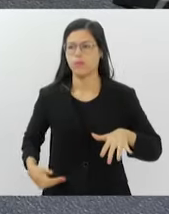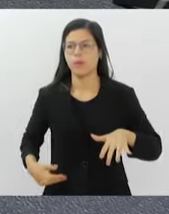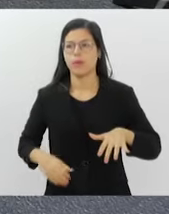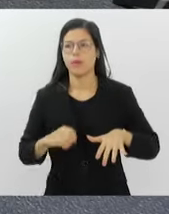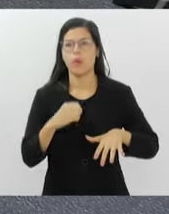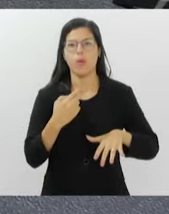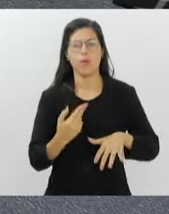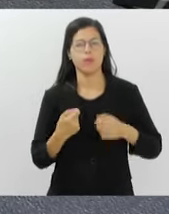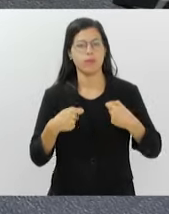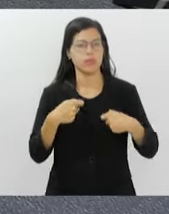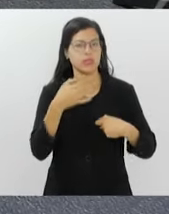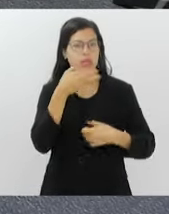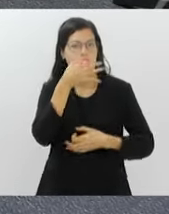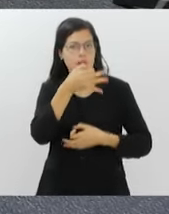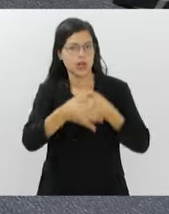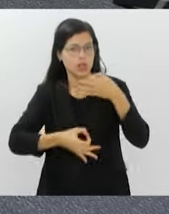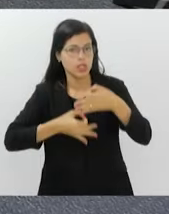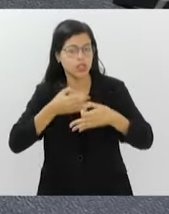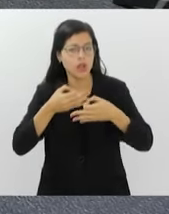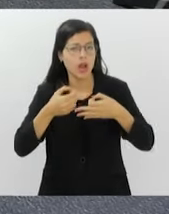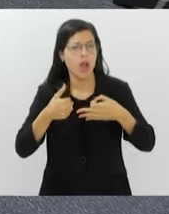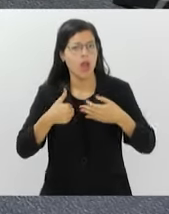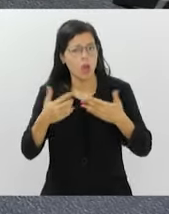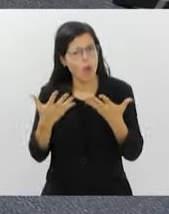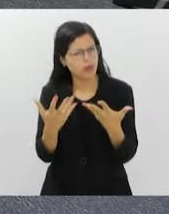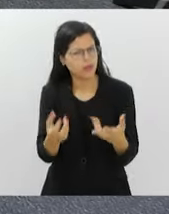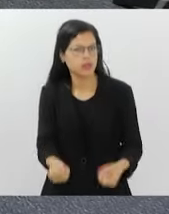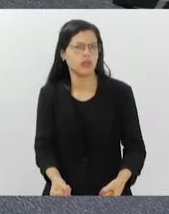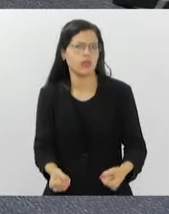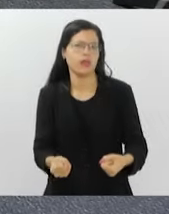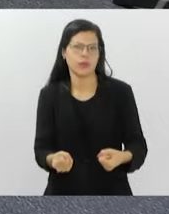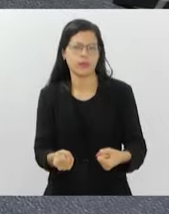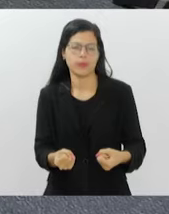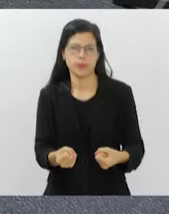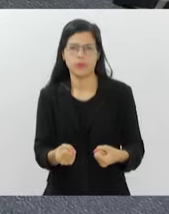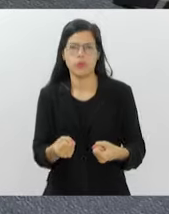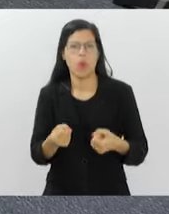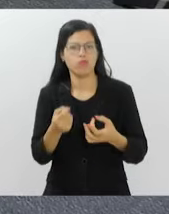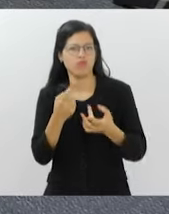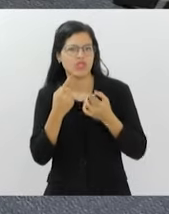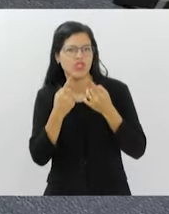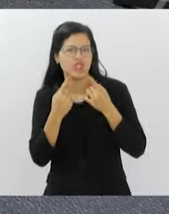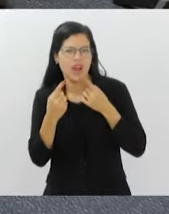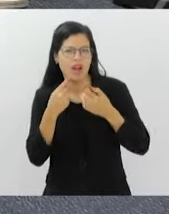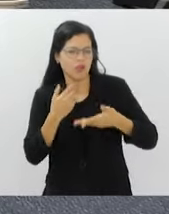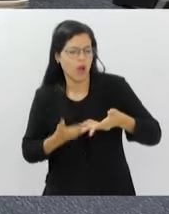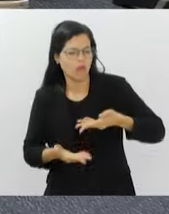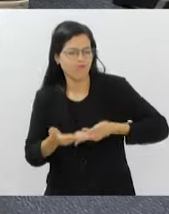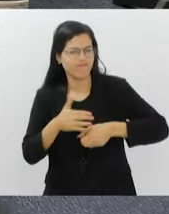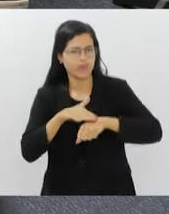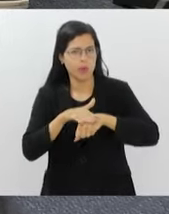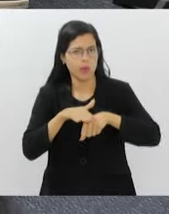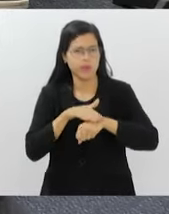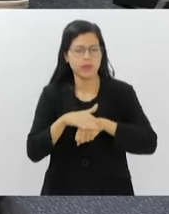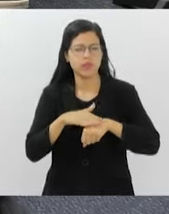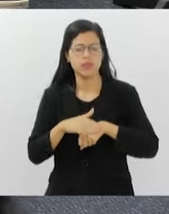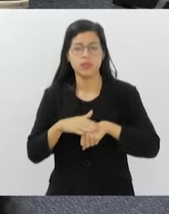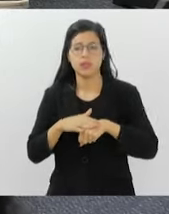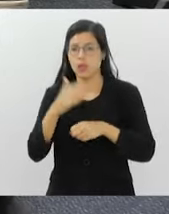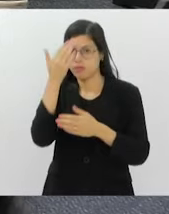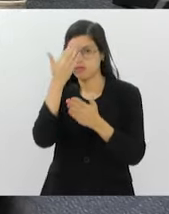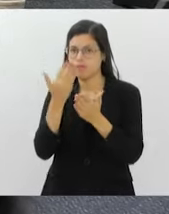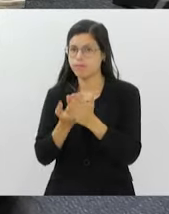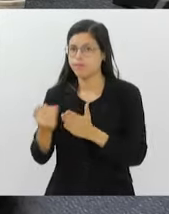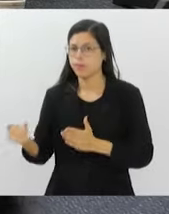criticar eu tô aberta a qualquer tipo de diálogo e acho que é muito importante que o